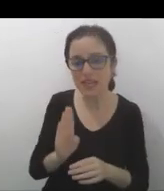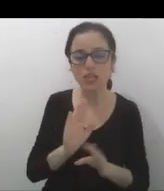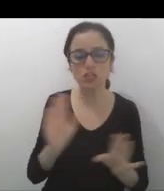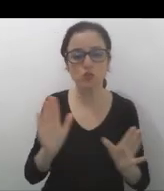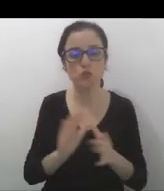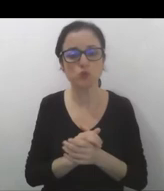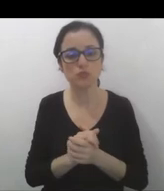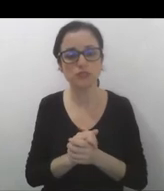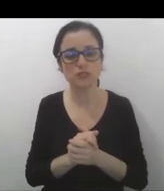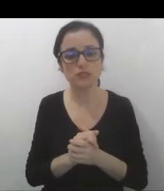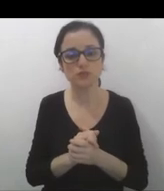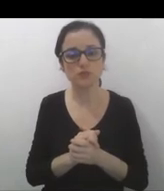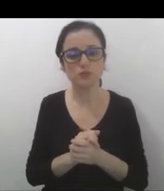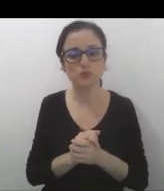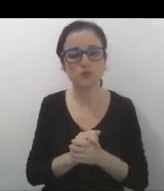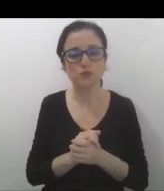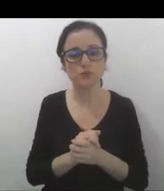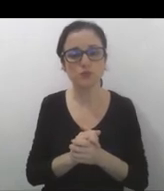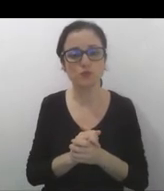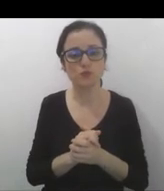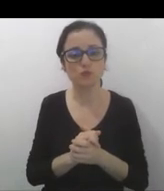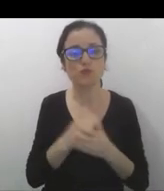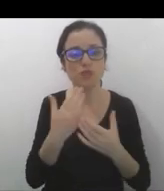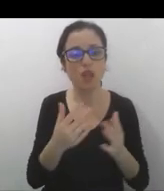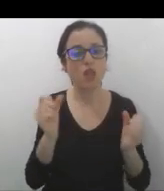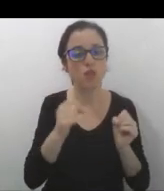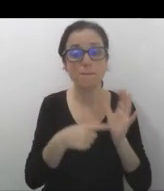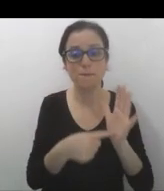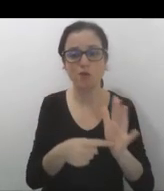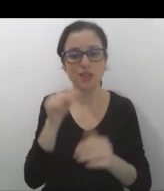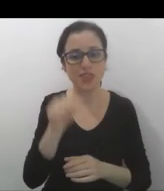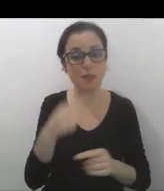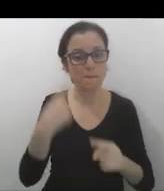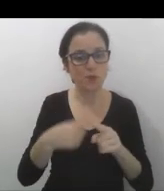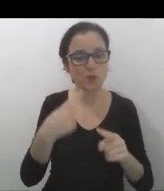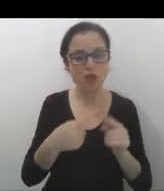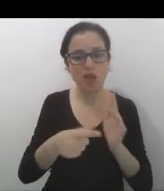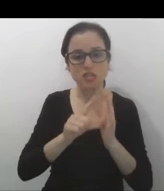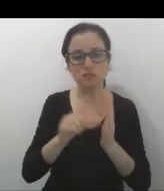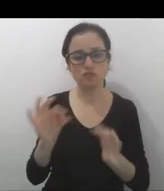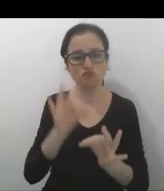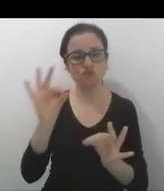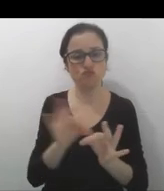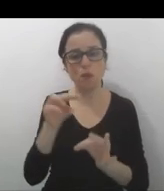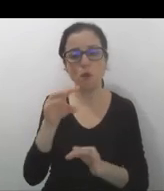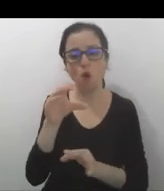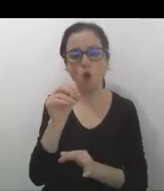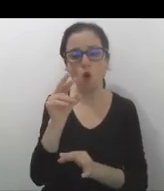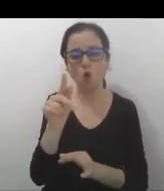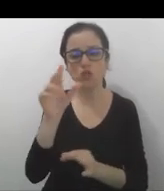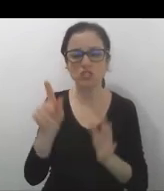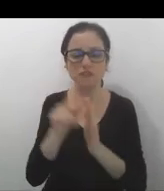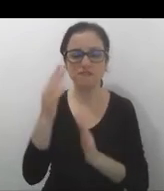moda brasileira, com motivos brasileiros e tal. E, opa, eu adoro mostrar isso aqui, porque bem